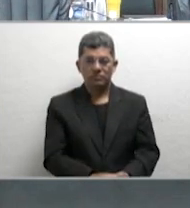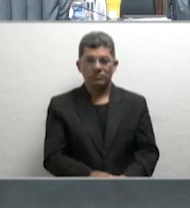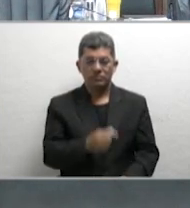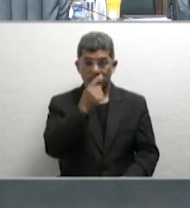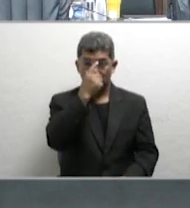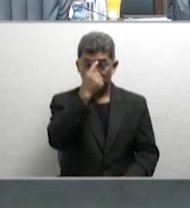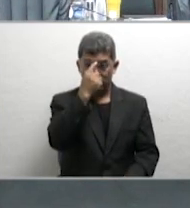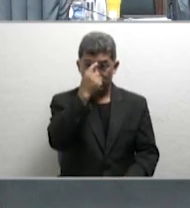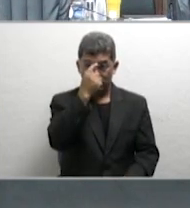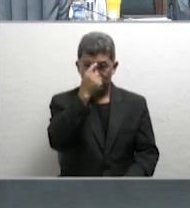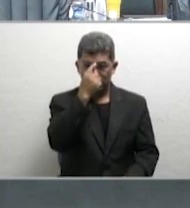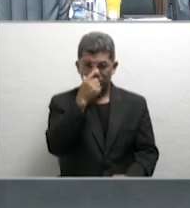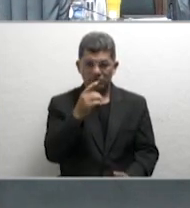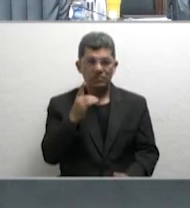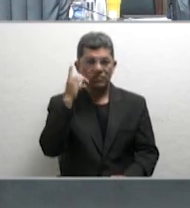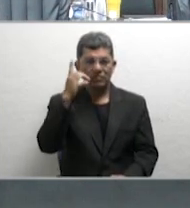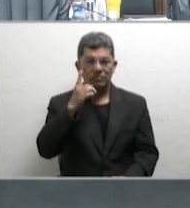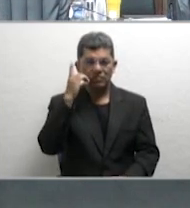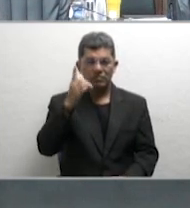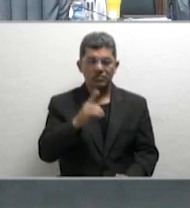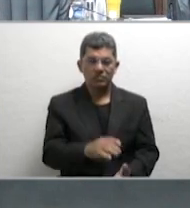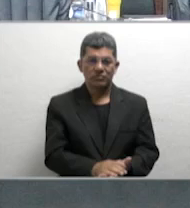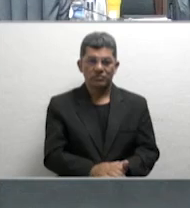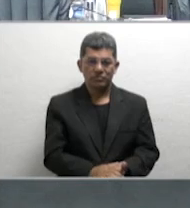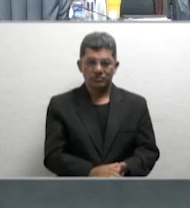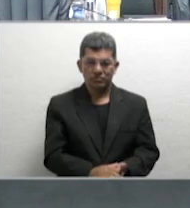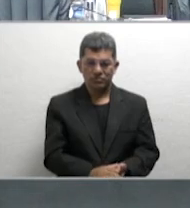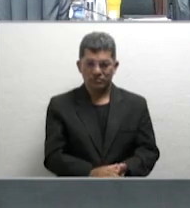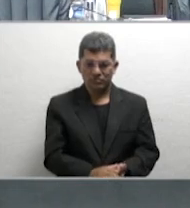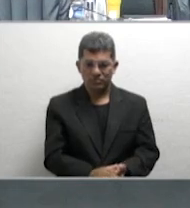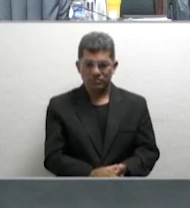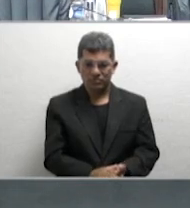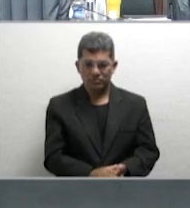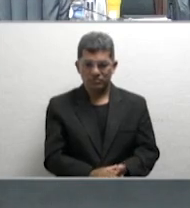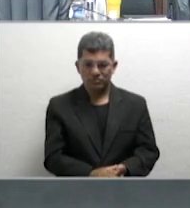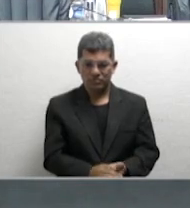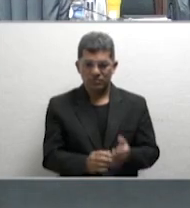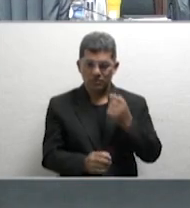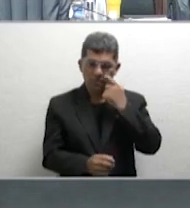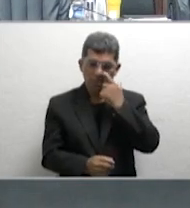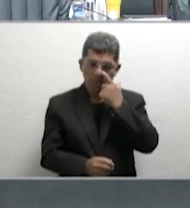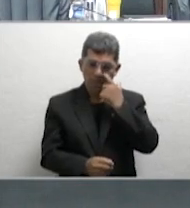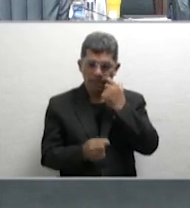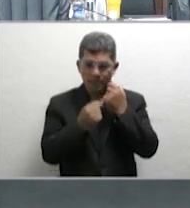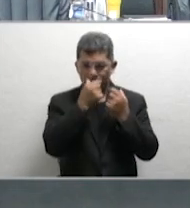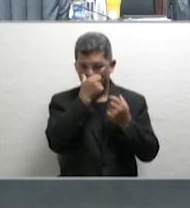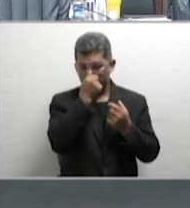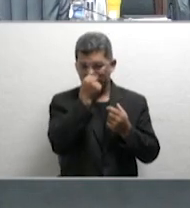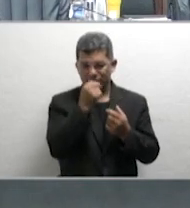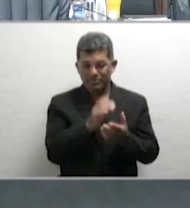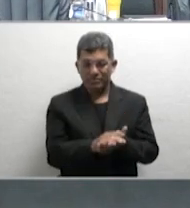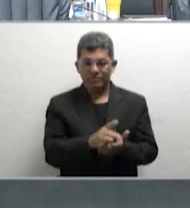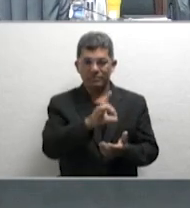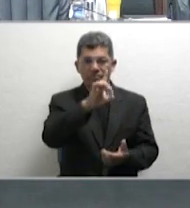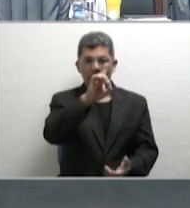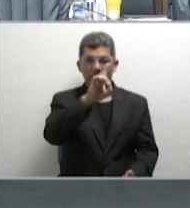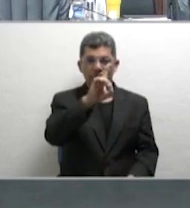Tá bom. Com a palavra, deputado. Quer falar? Tem. Deputado Dan